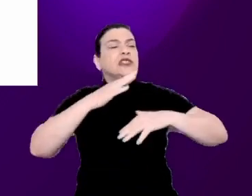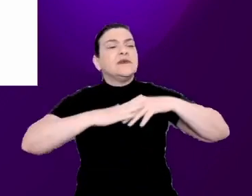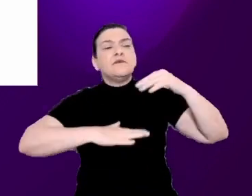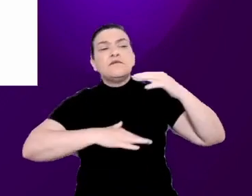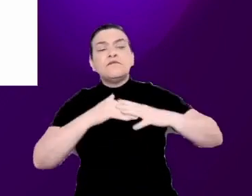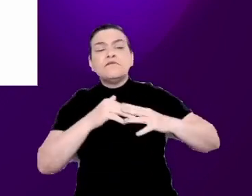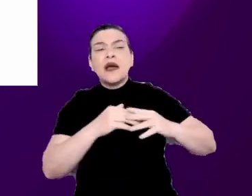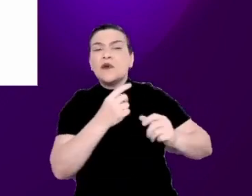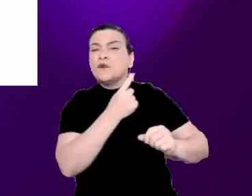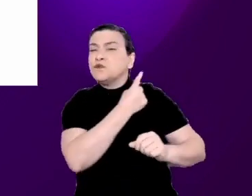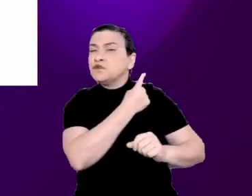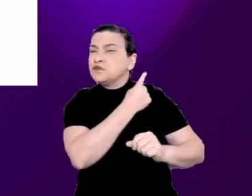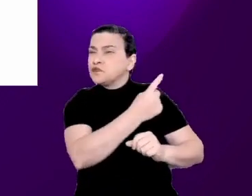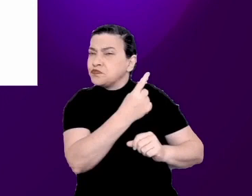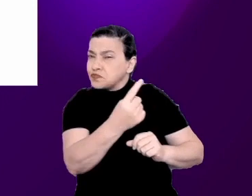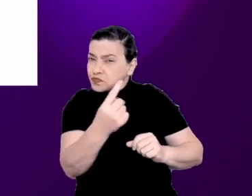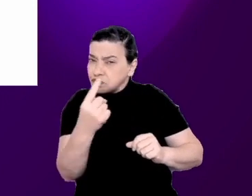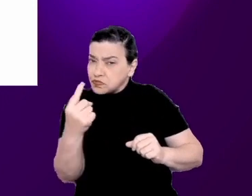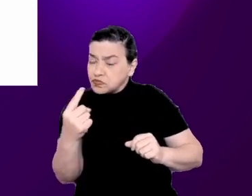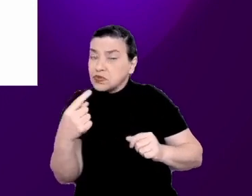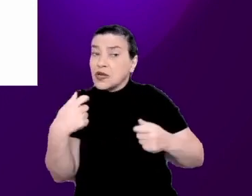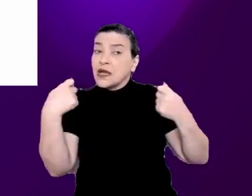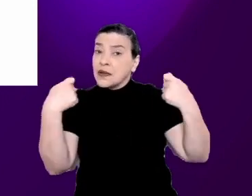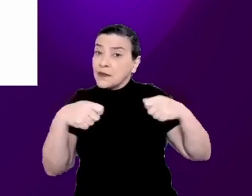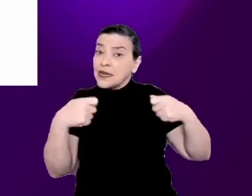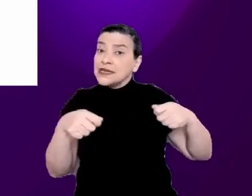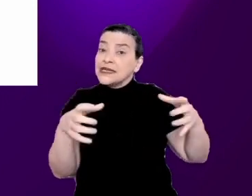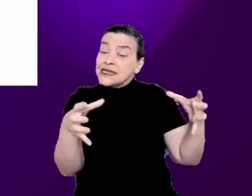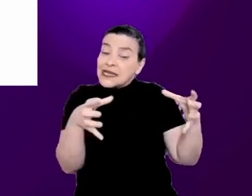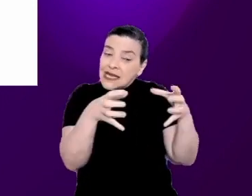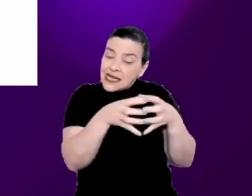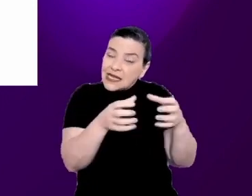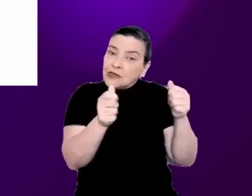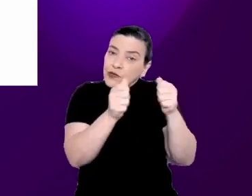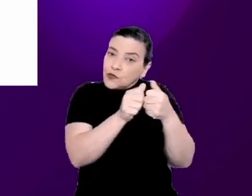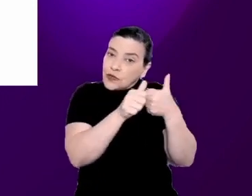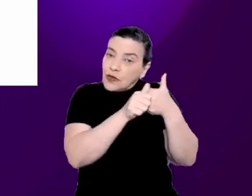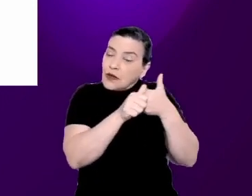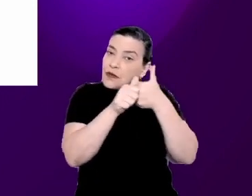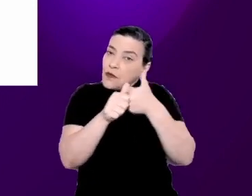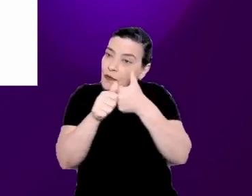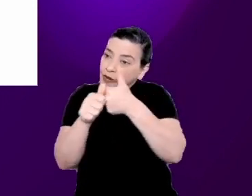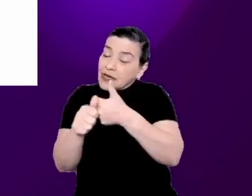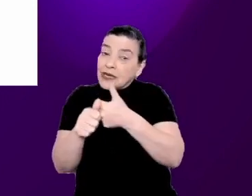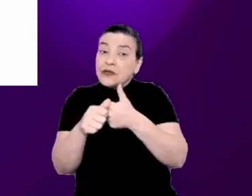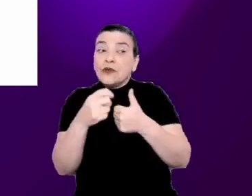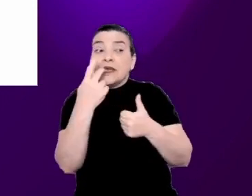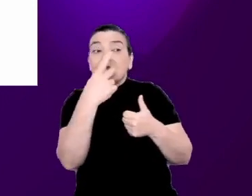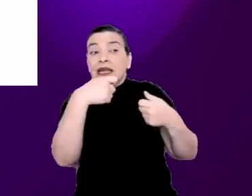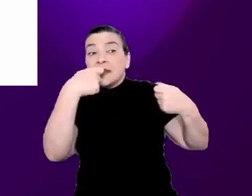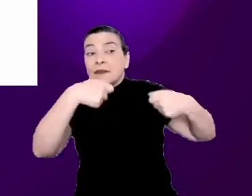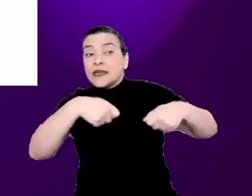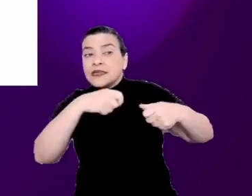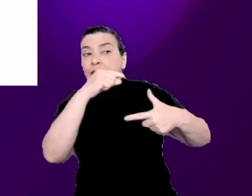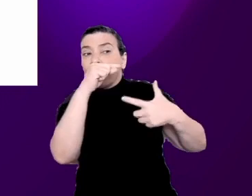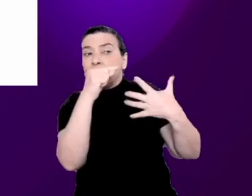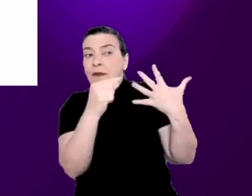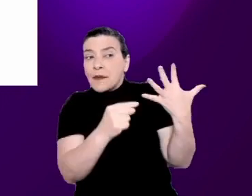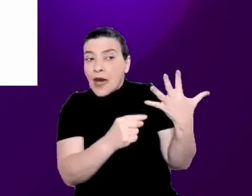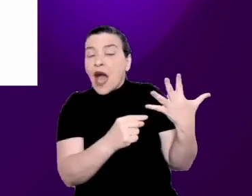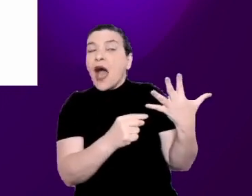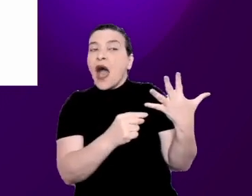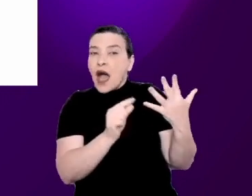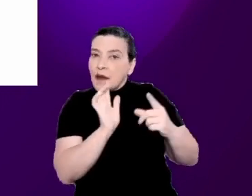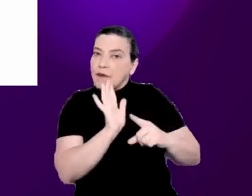estar integrado e quais as informações e os recursos que ele precisa. E qualquer falha,